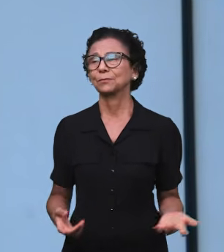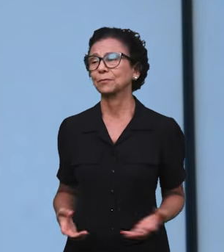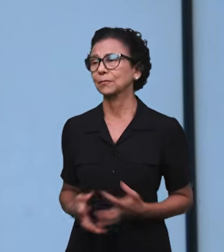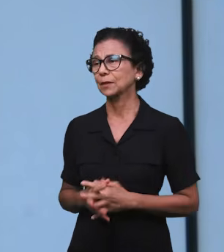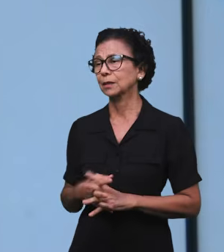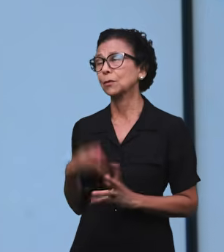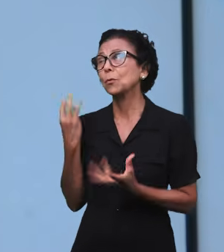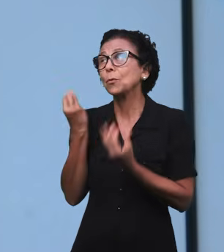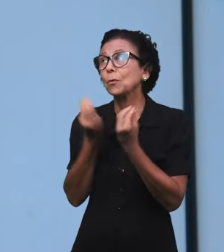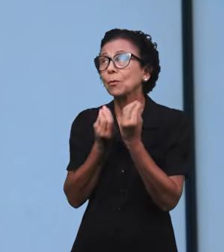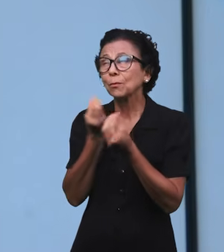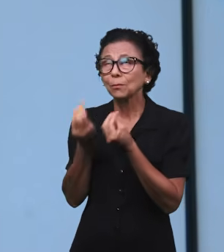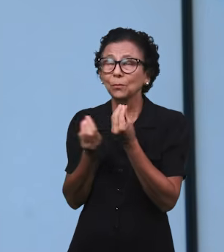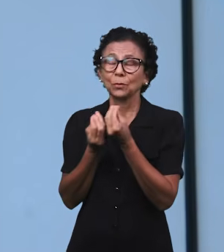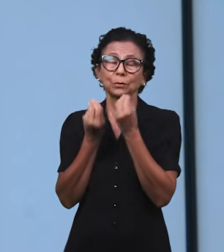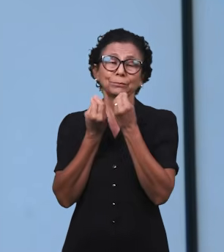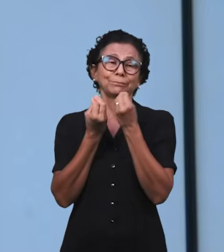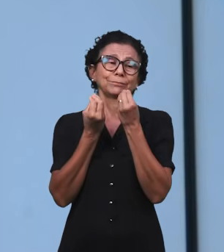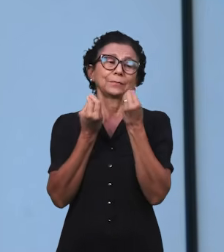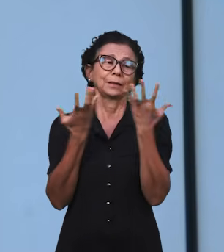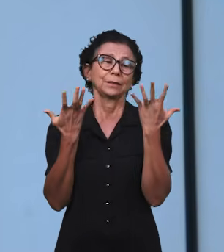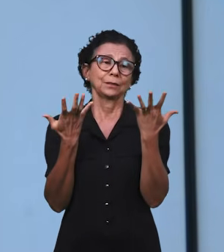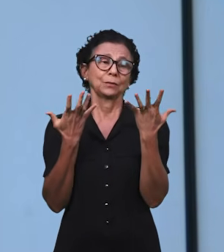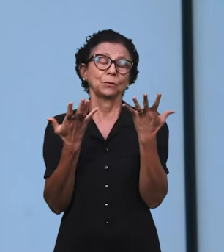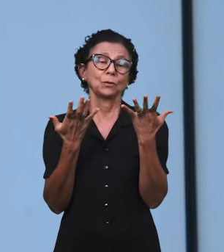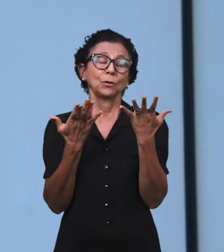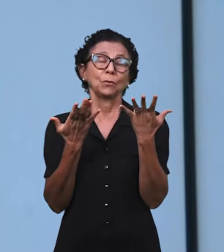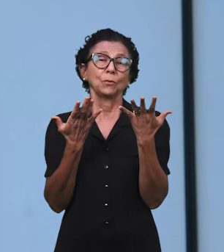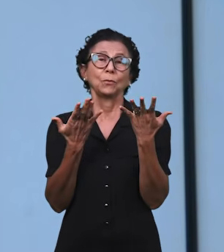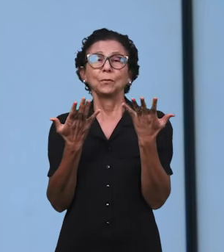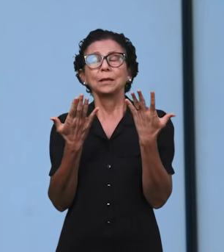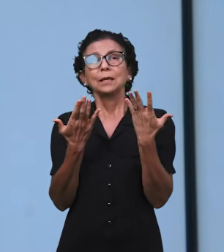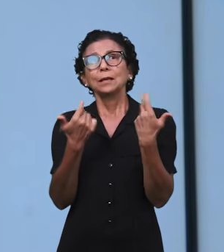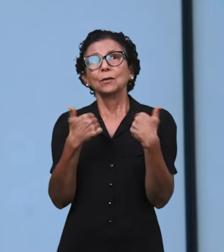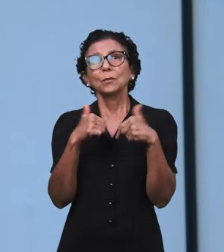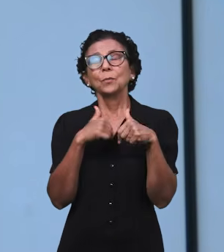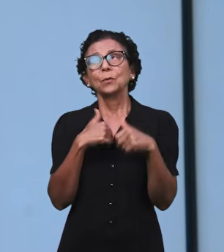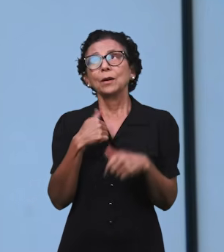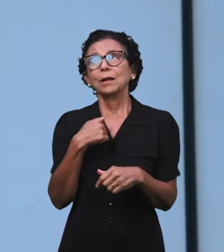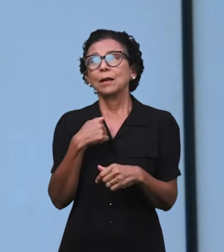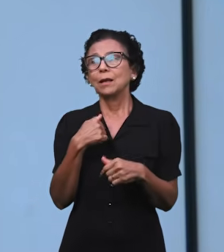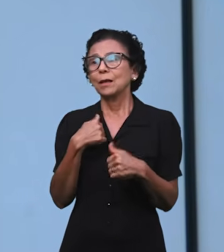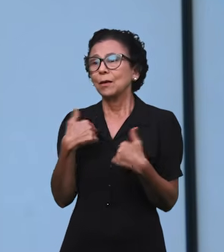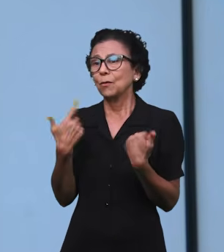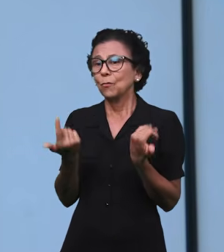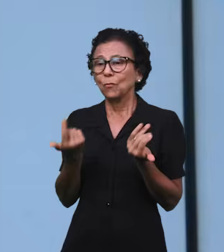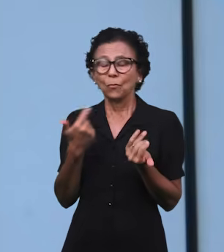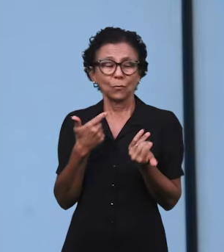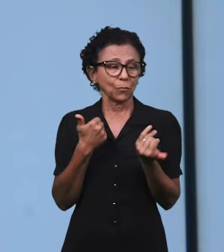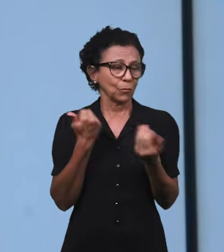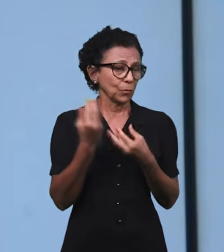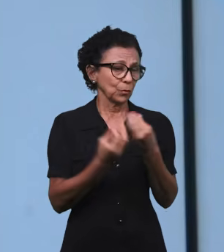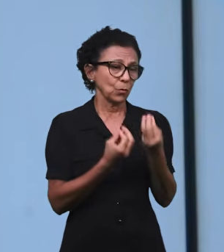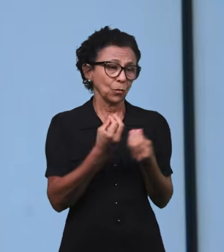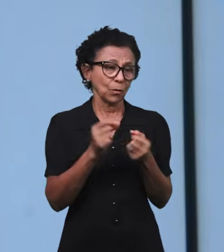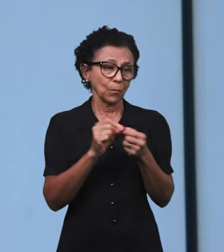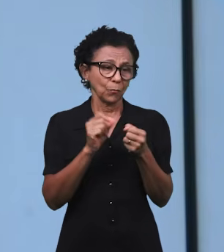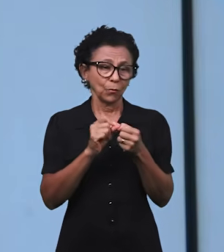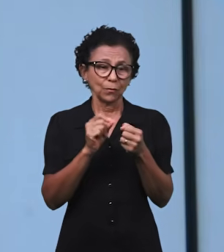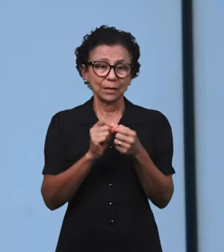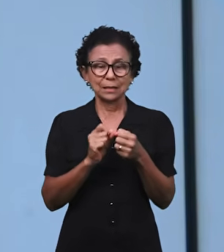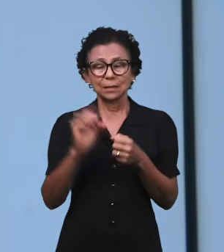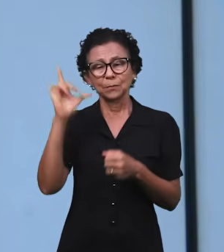Então, como eu lido com o estresse? Como eu vou responder ao estresse? Como é que eu vou